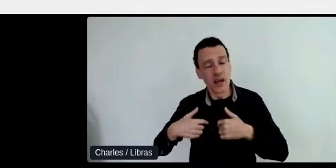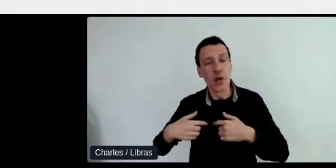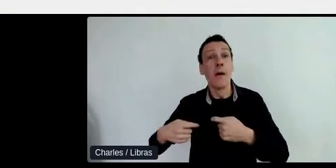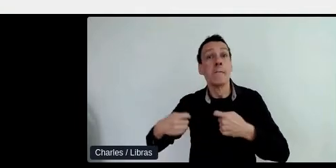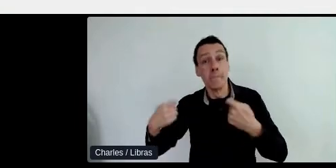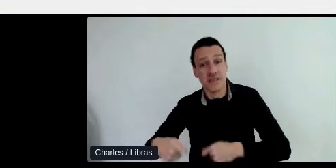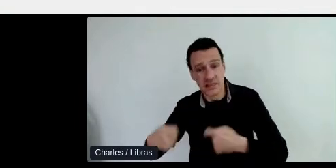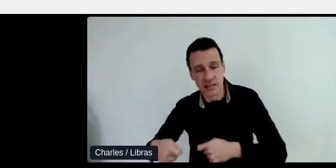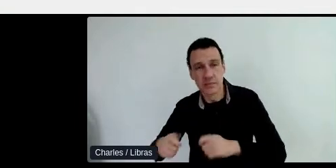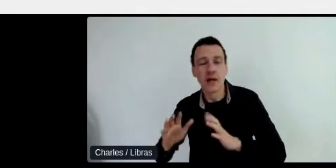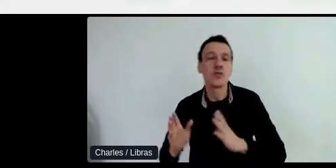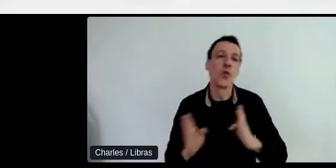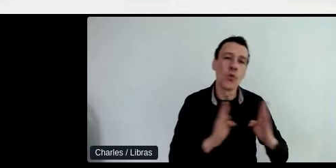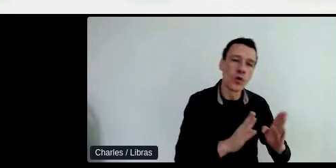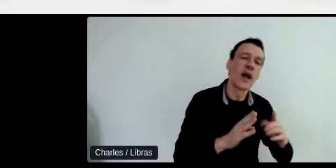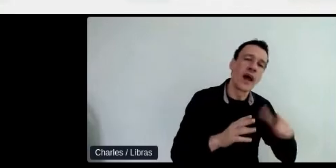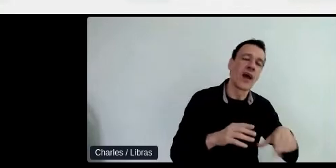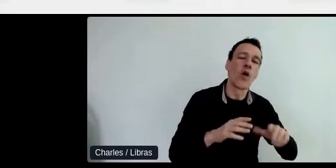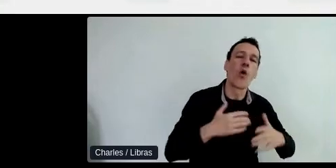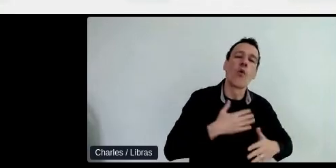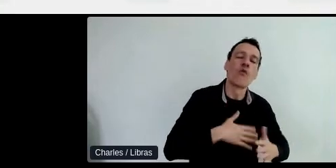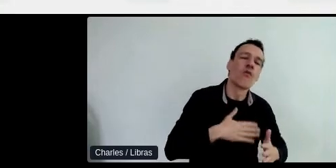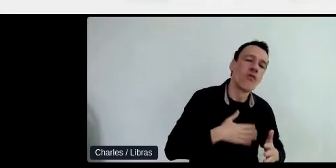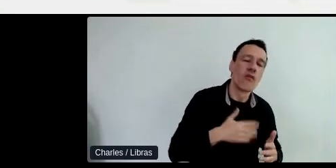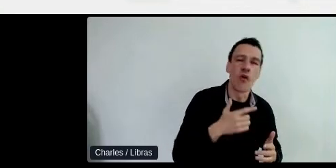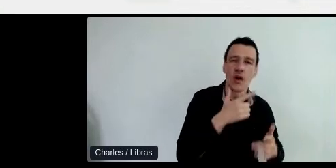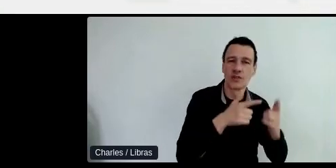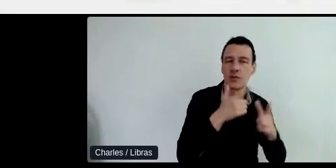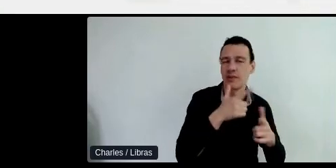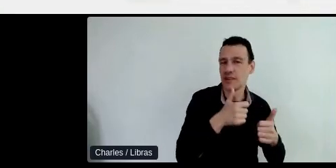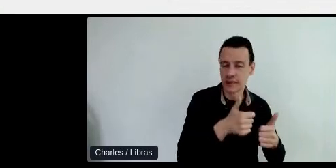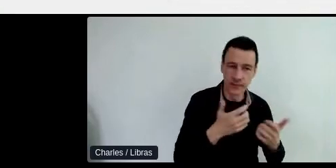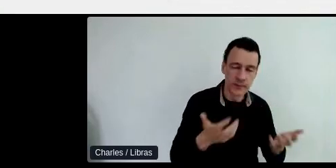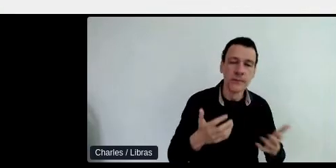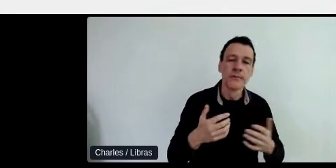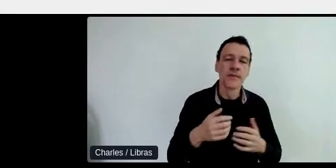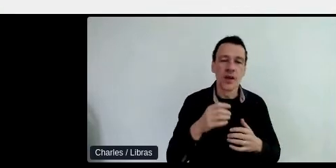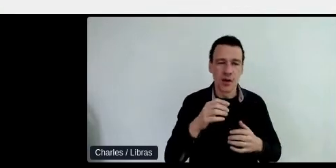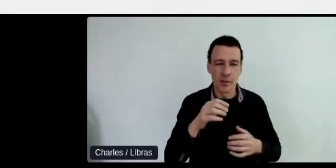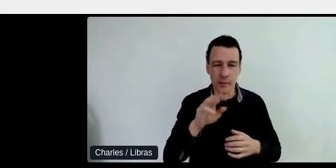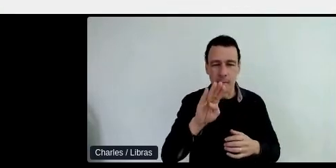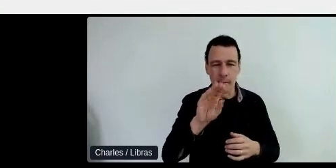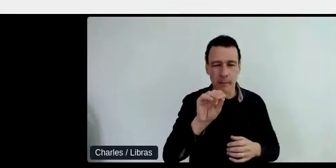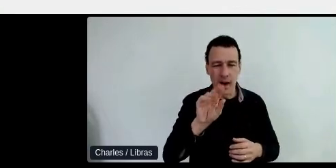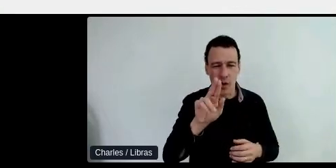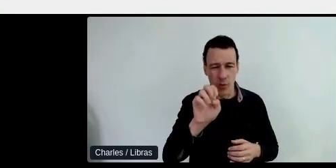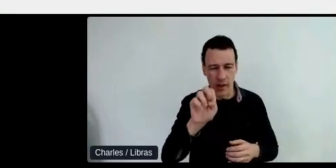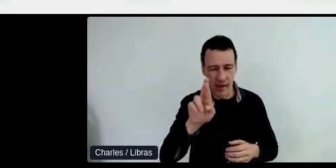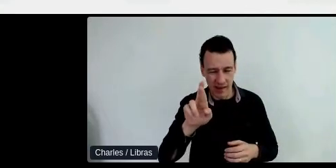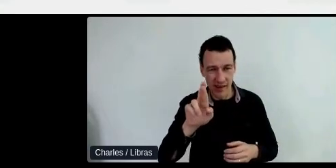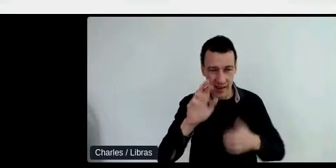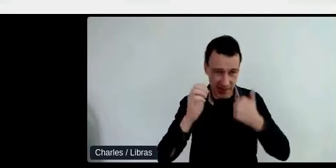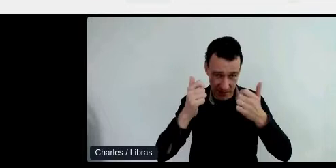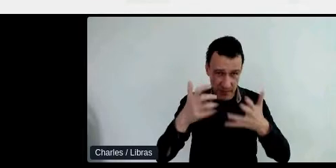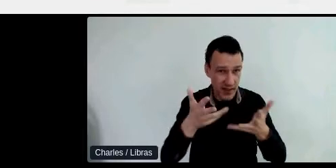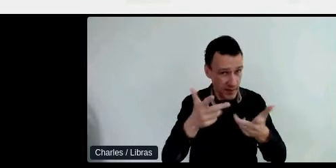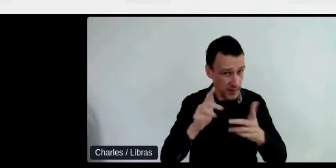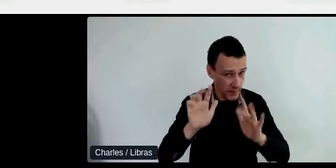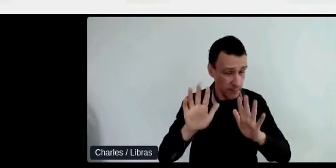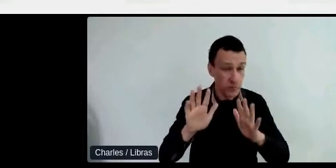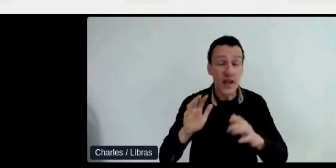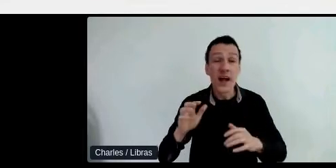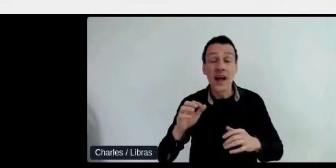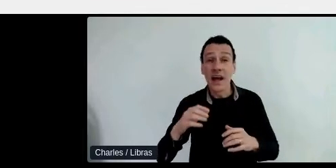da Radabauer, que fala que as tecnologias assistivas, as tecnologias, né, para quem não tem deficiência, tornam as coisas